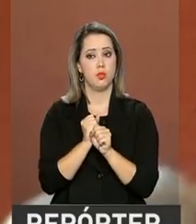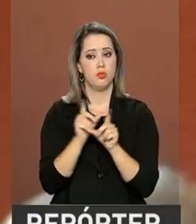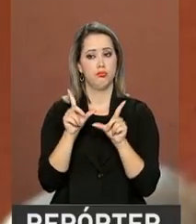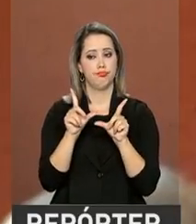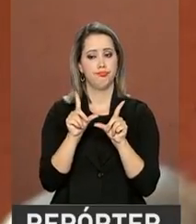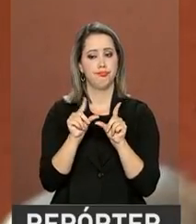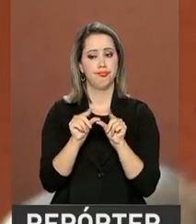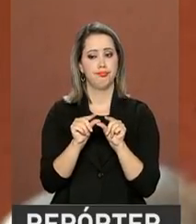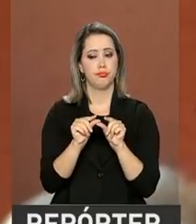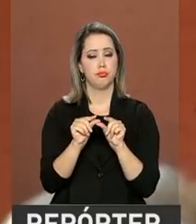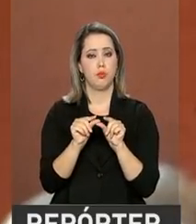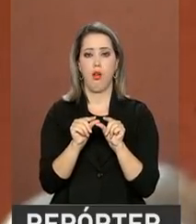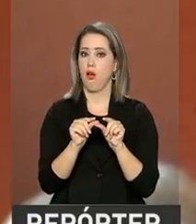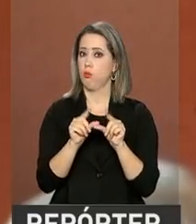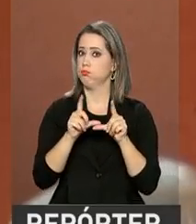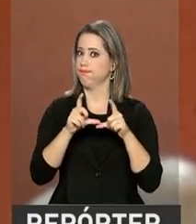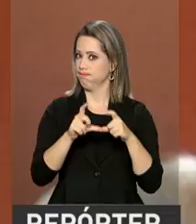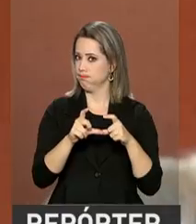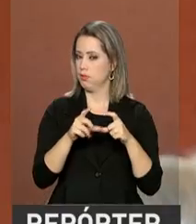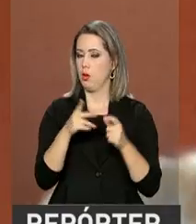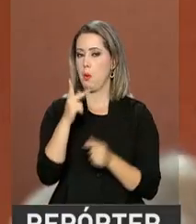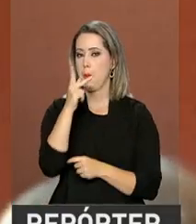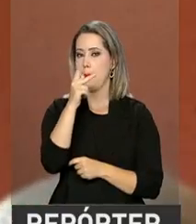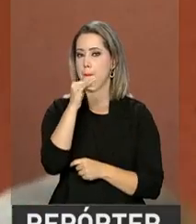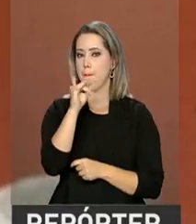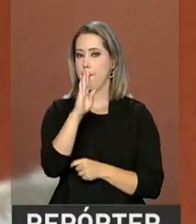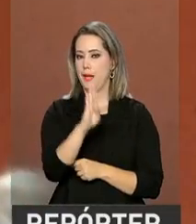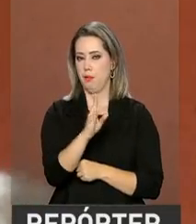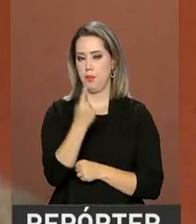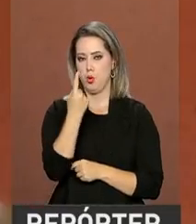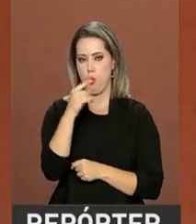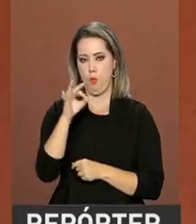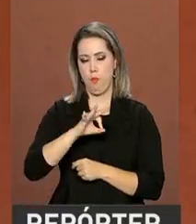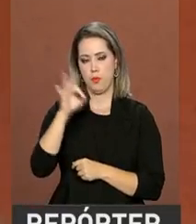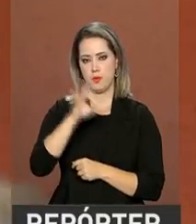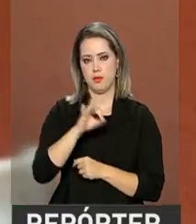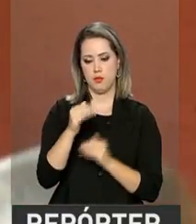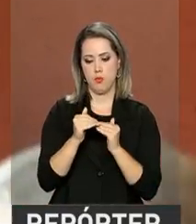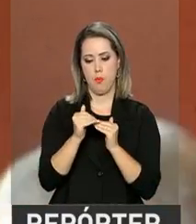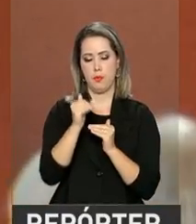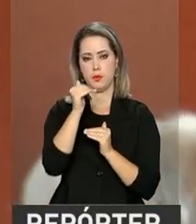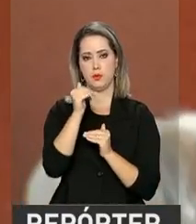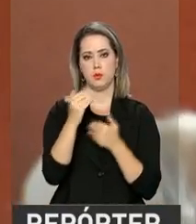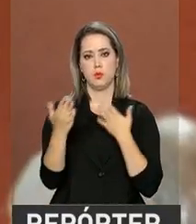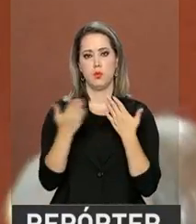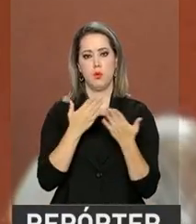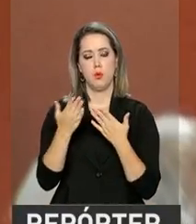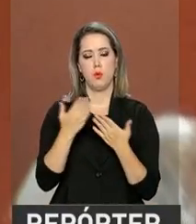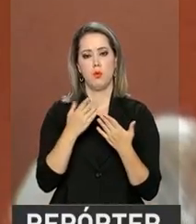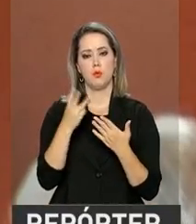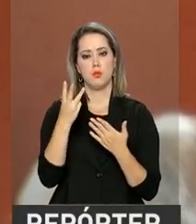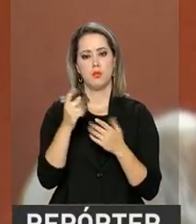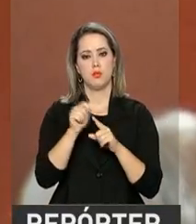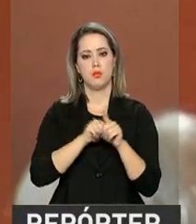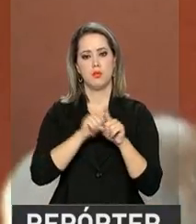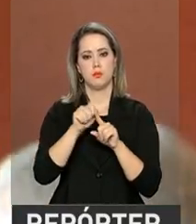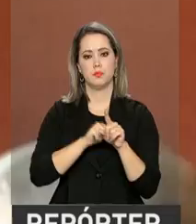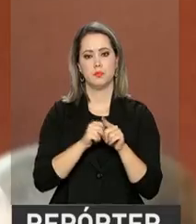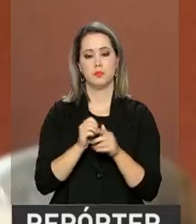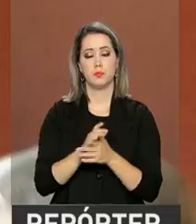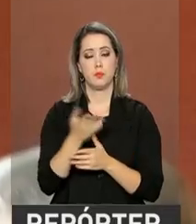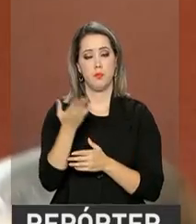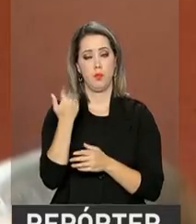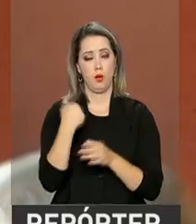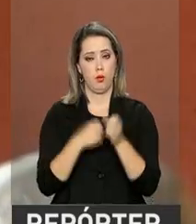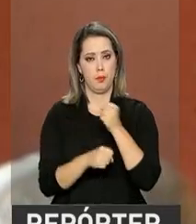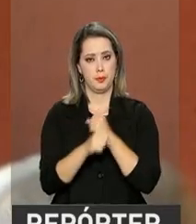produto interno bruto aumentou 1% no primeiro trimestre em comparação ao trimestre do ano passado e